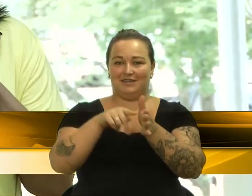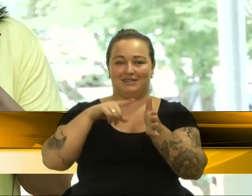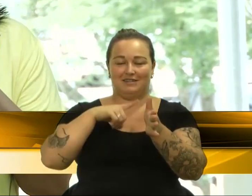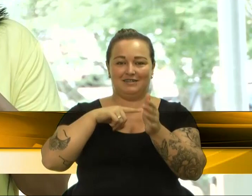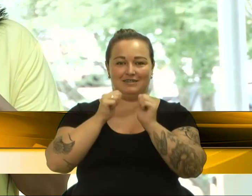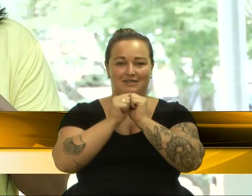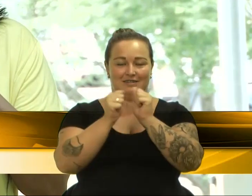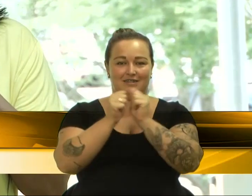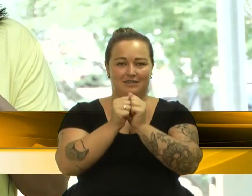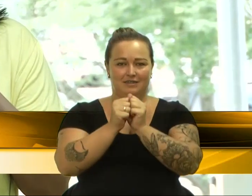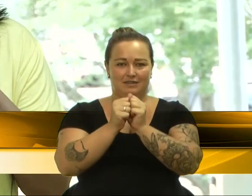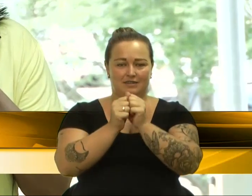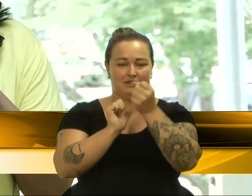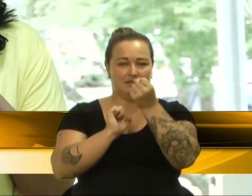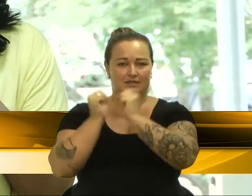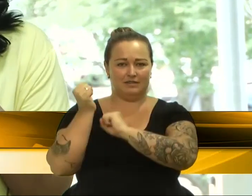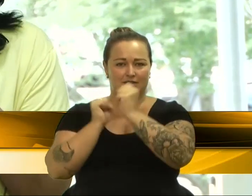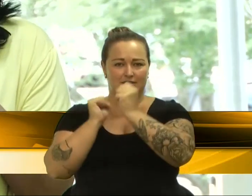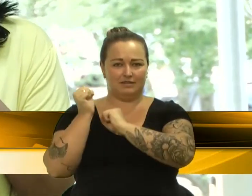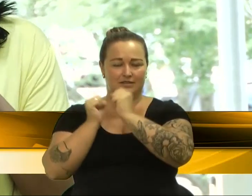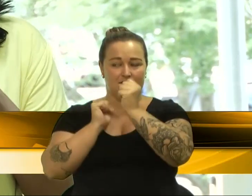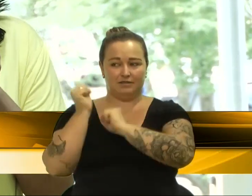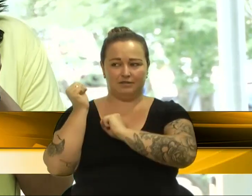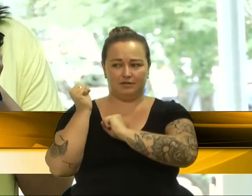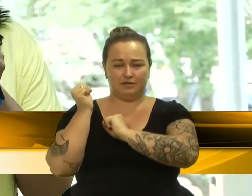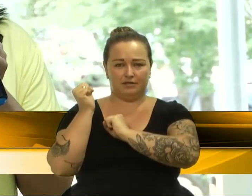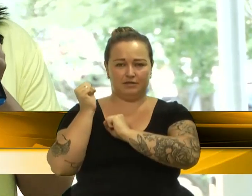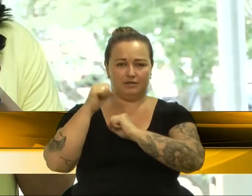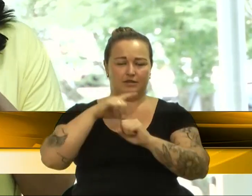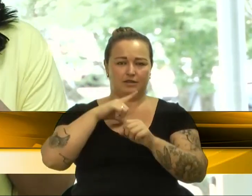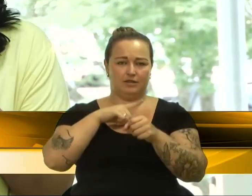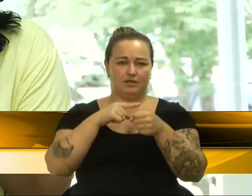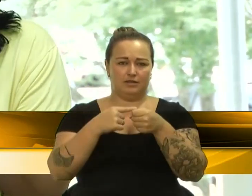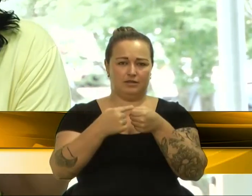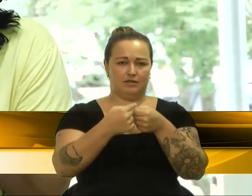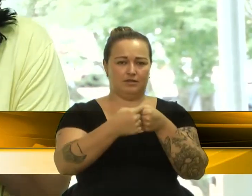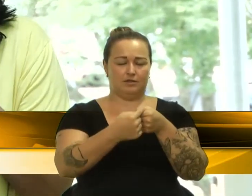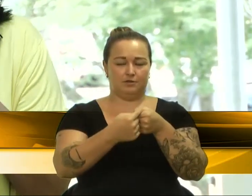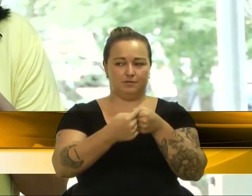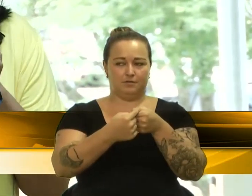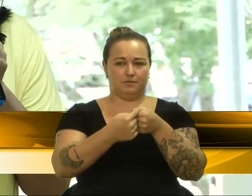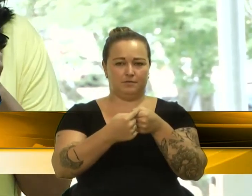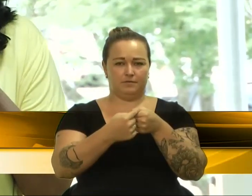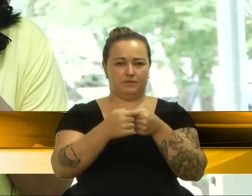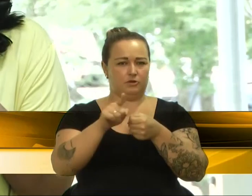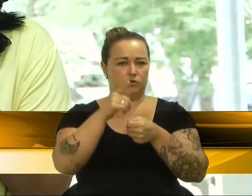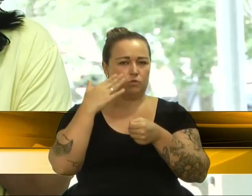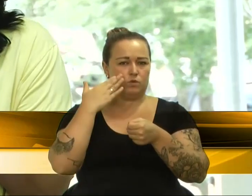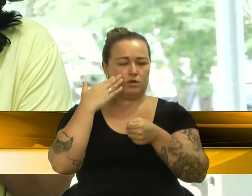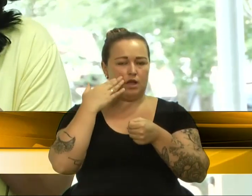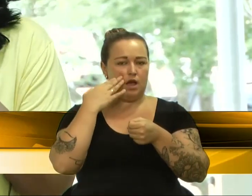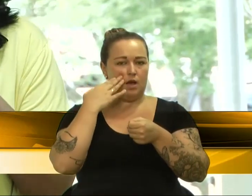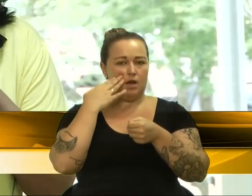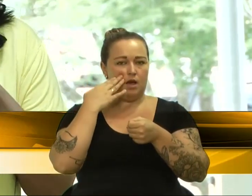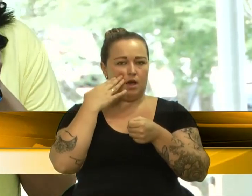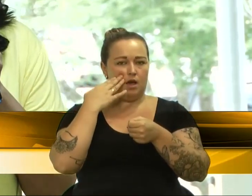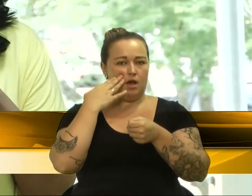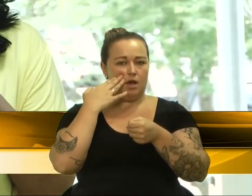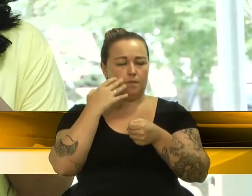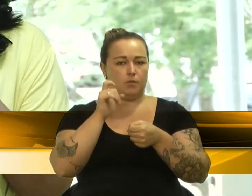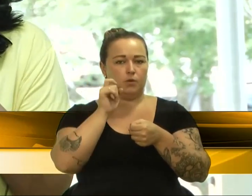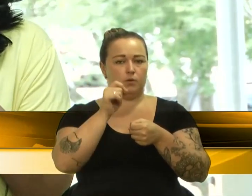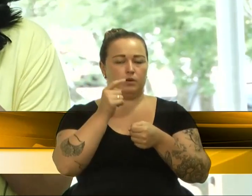4 empresas foram questionar. Bom, questionamento e licitação é normal. A gente não sabe que nível de questionamento, então acho que isso está